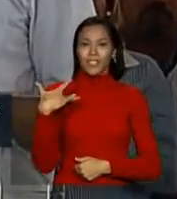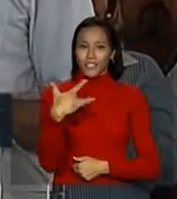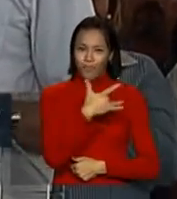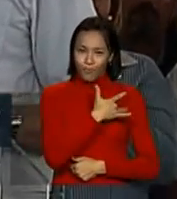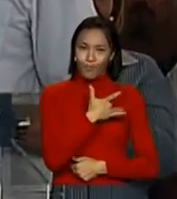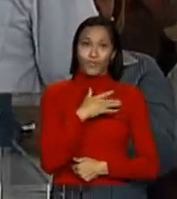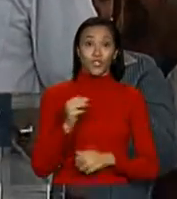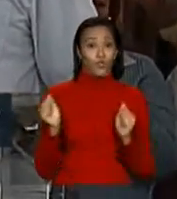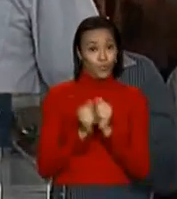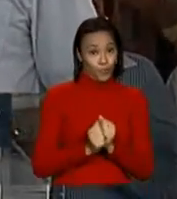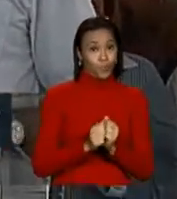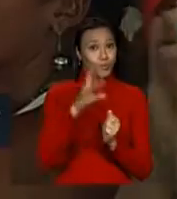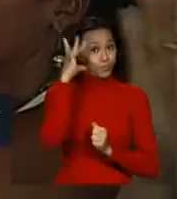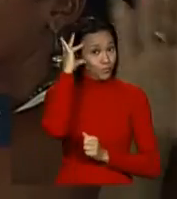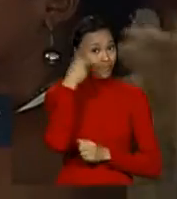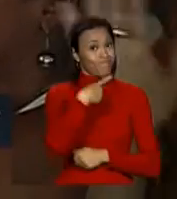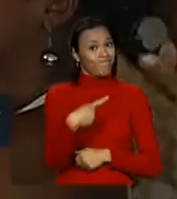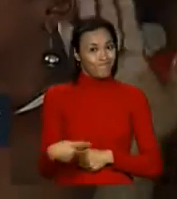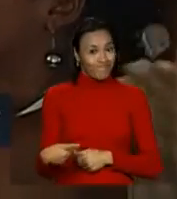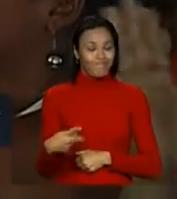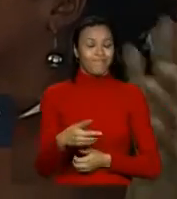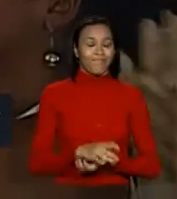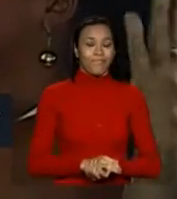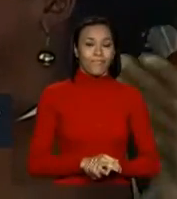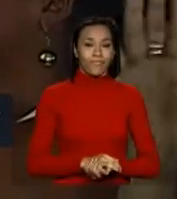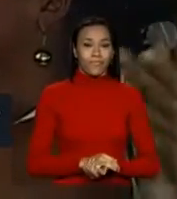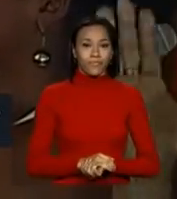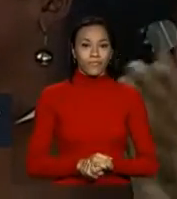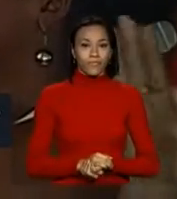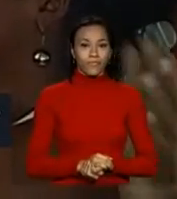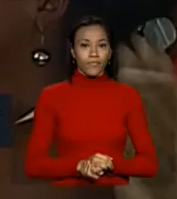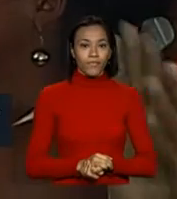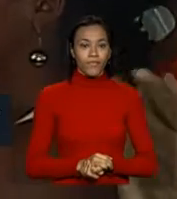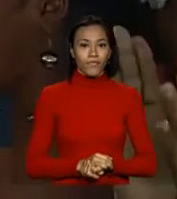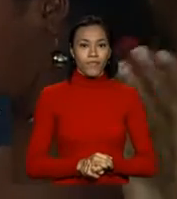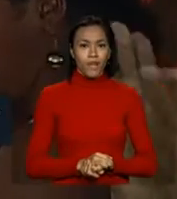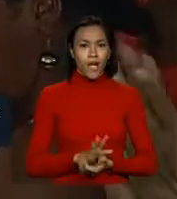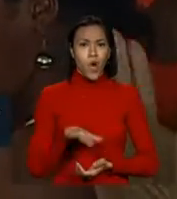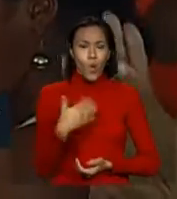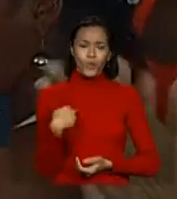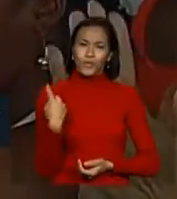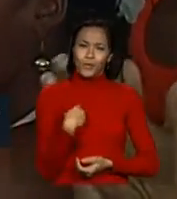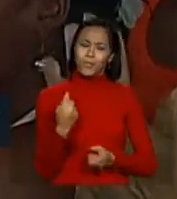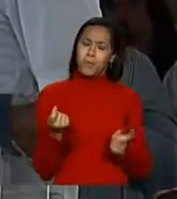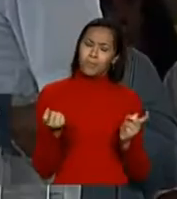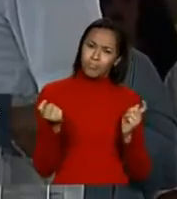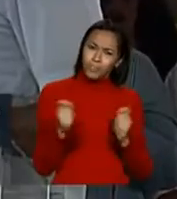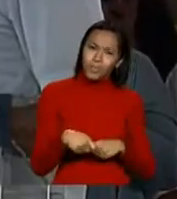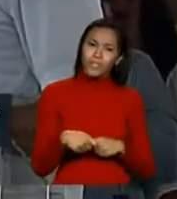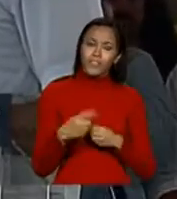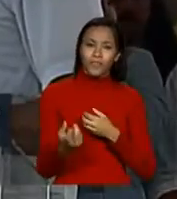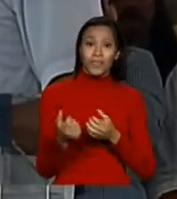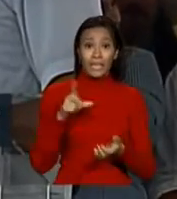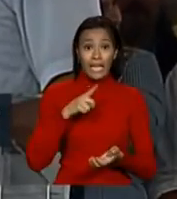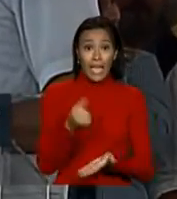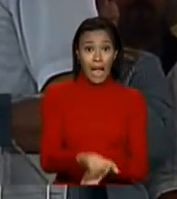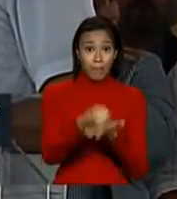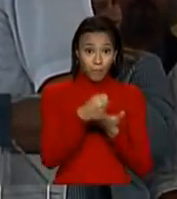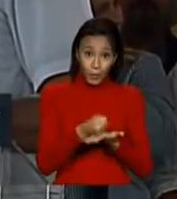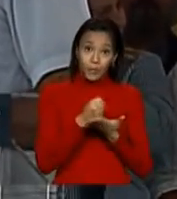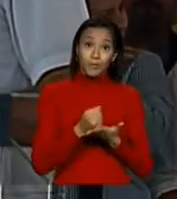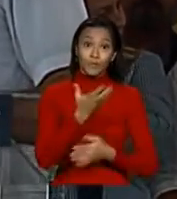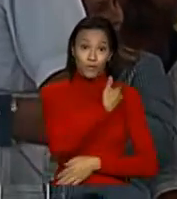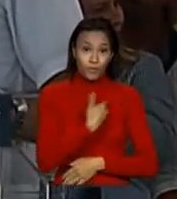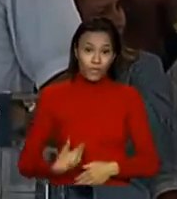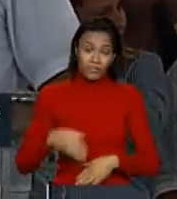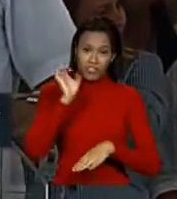quando a gente vê quando a gente pode contar com governos estaduais com